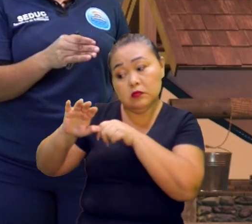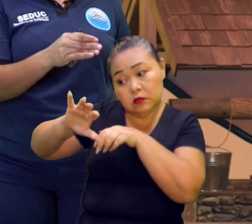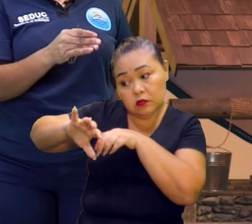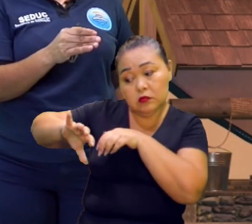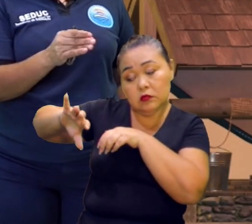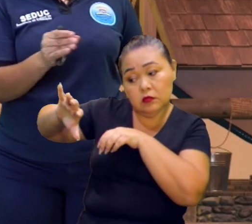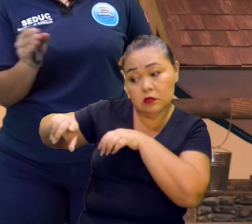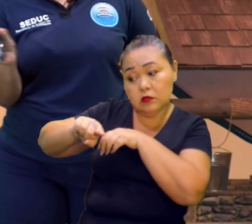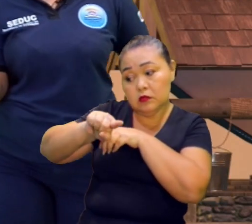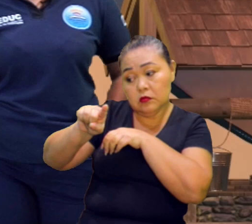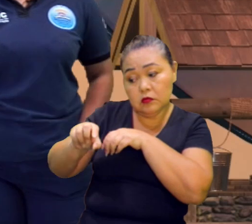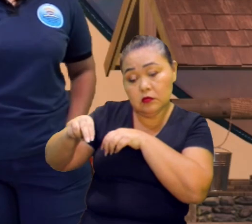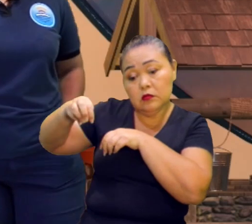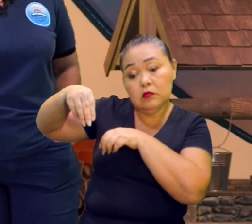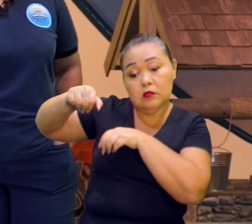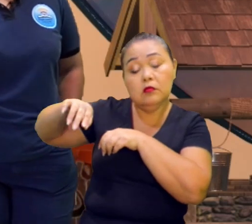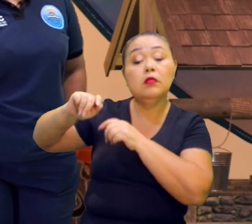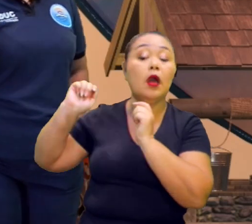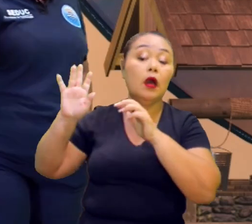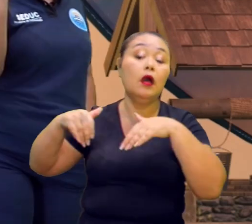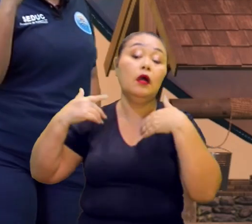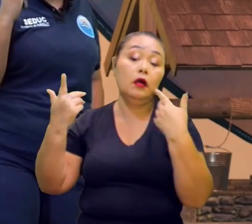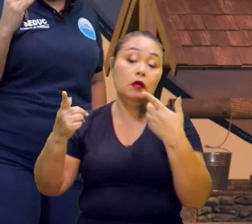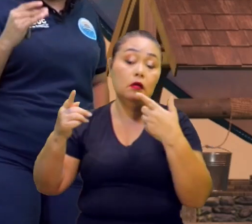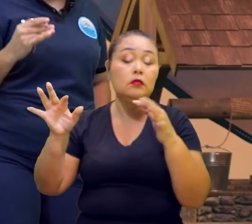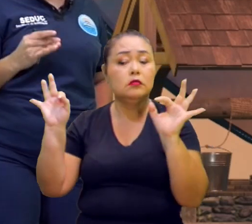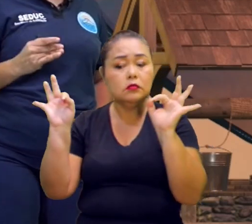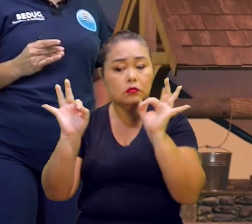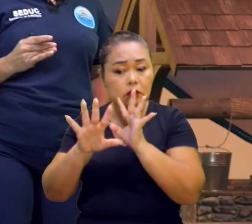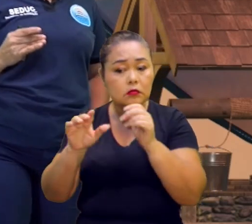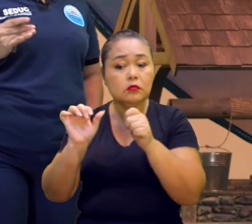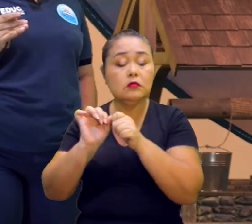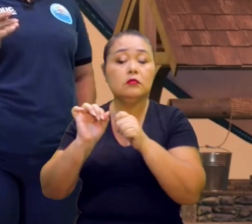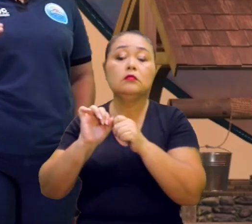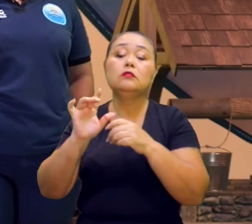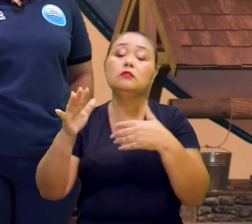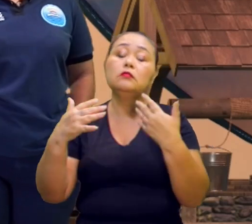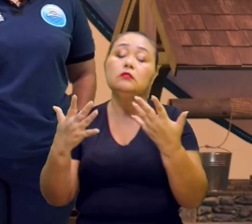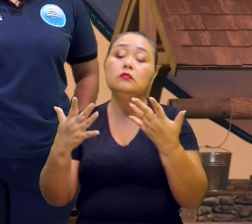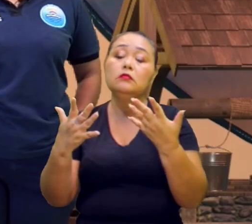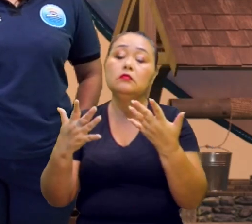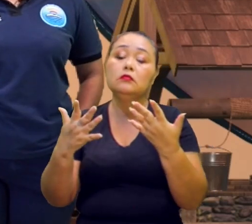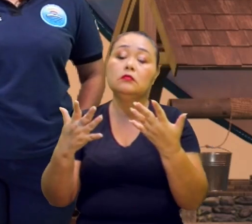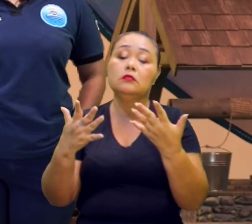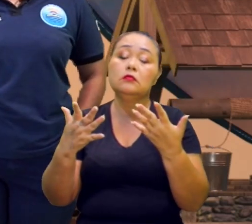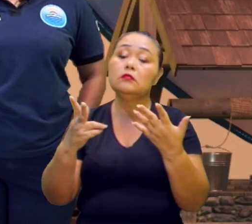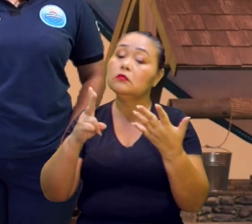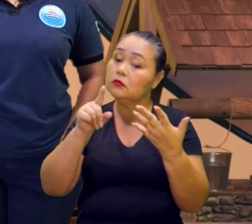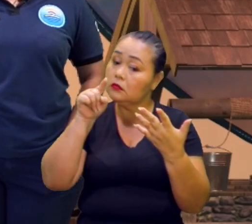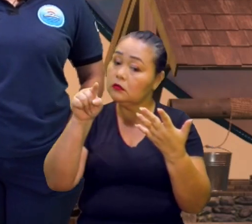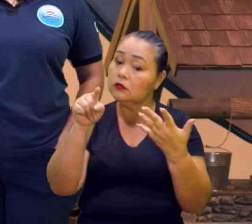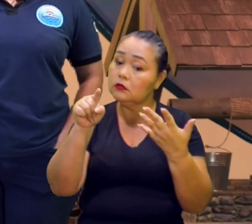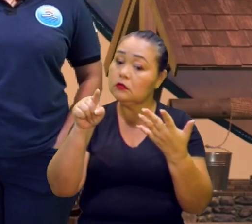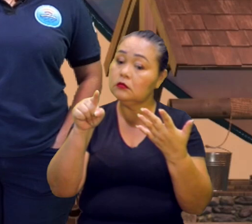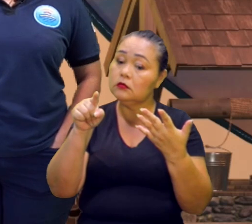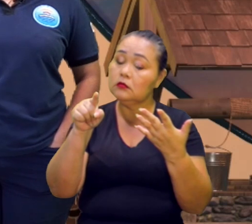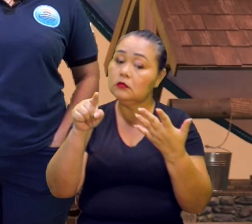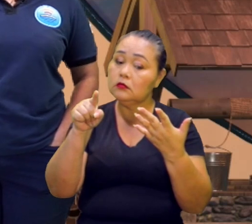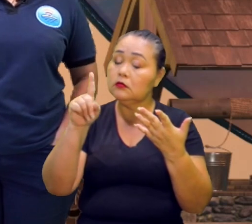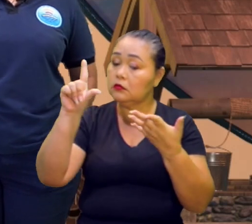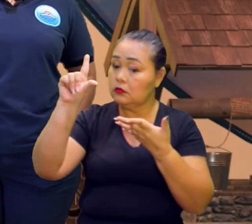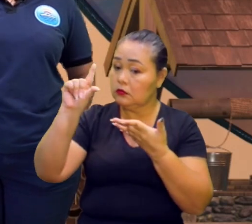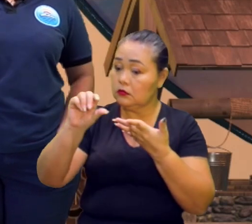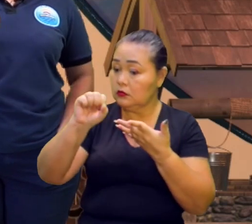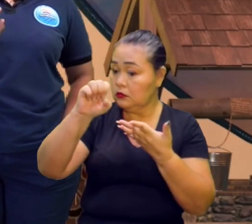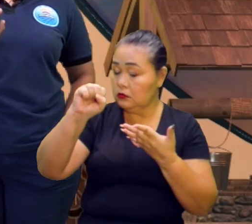desse zoneamento. Aí sim, depois de estudar toda essa situação, tá? Você pode ter a redução